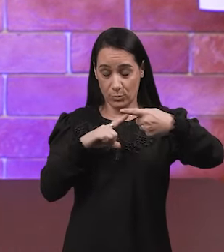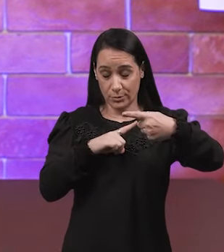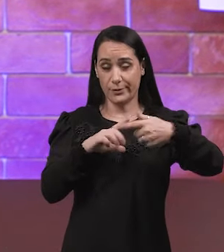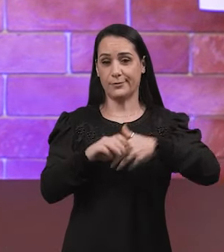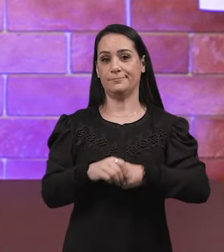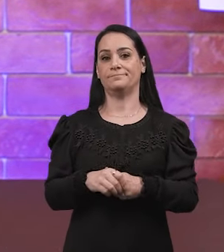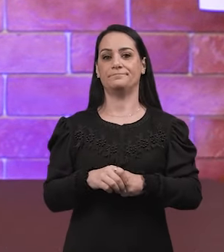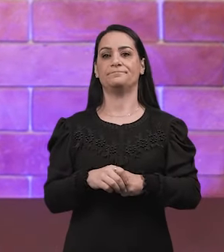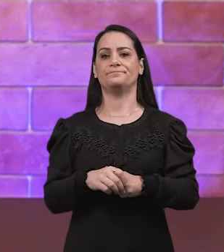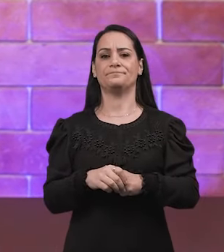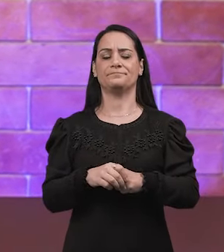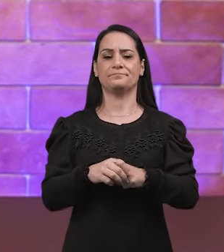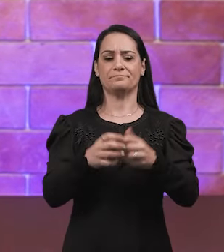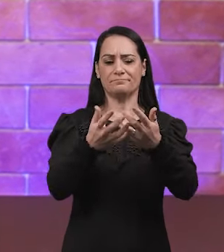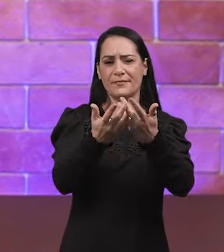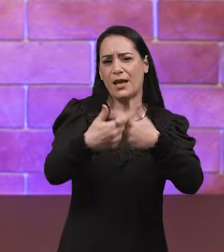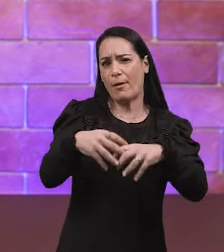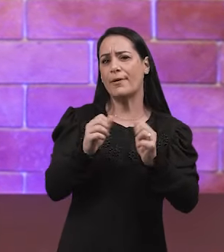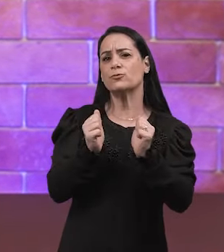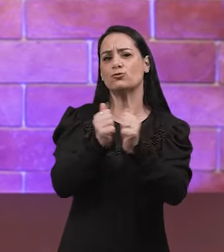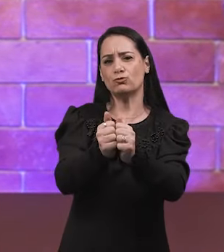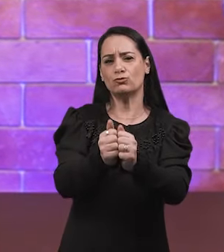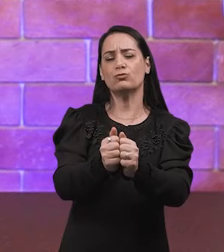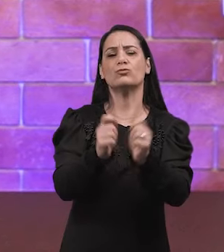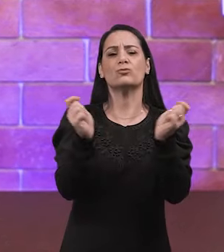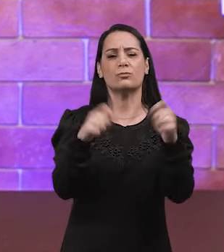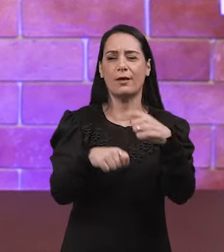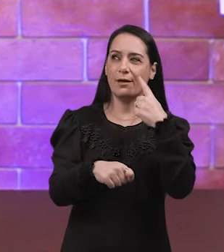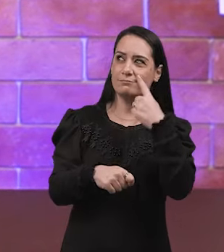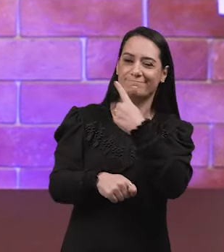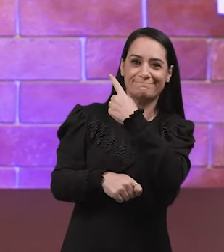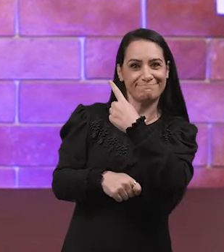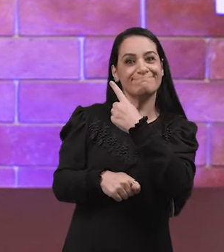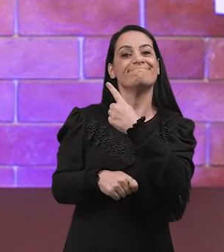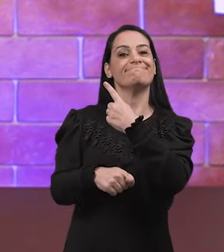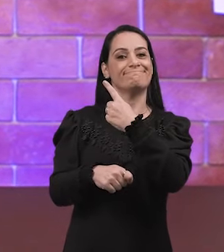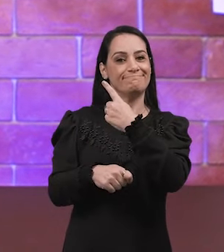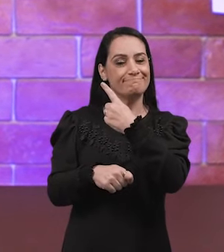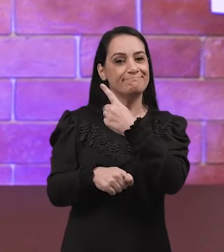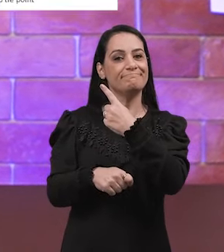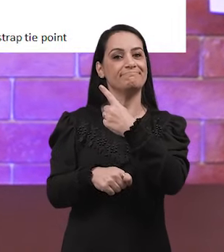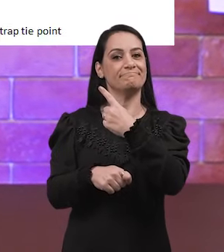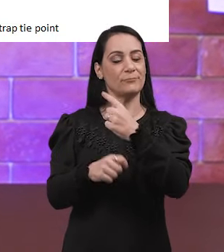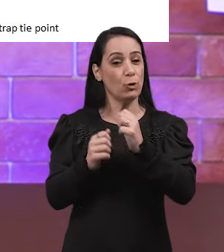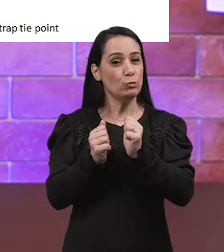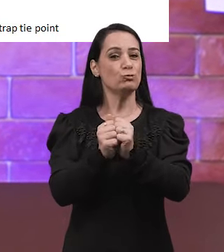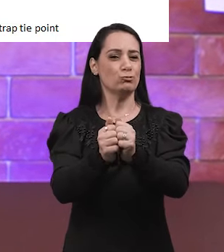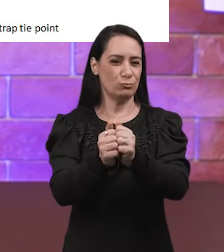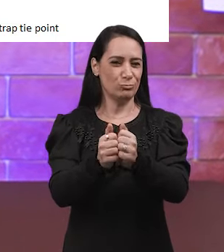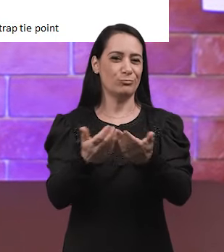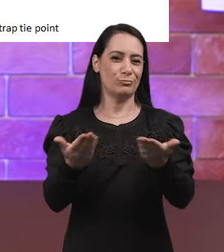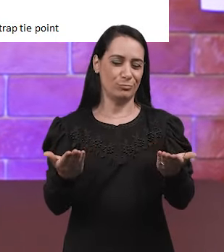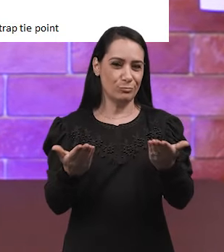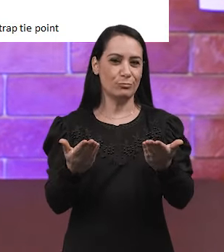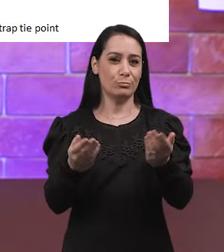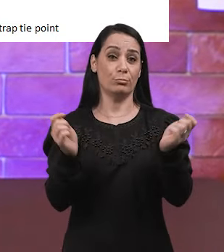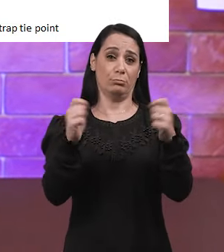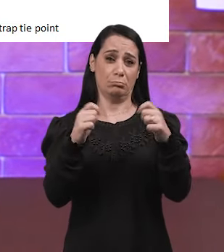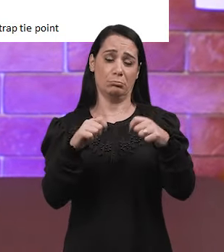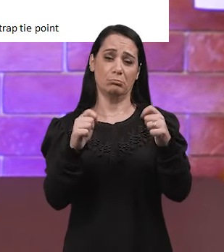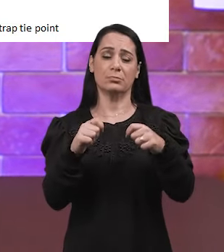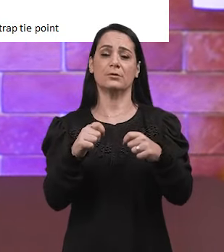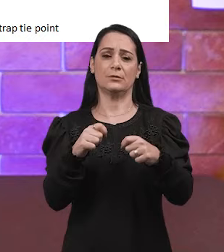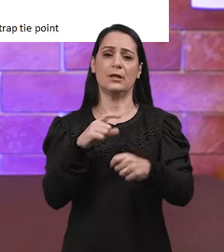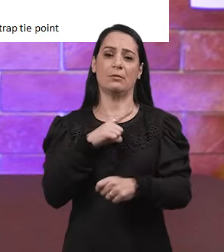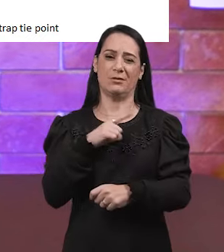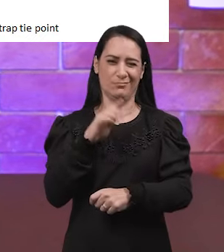na descrição, tá bom? Existem alguns acessórios bem legais, como esta cinta e esse gatilho de acionamento do scanner que vocês